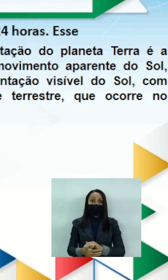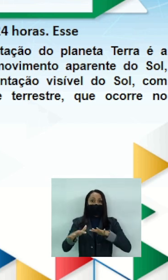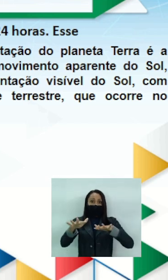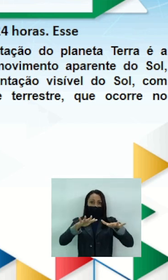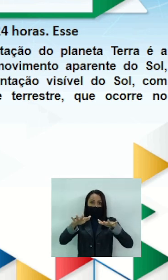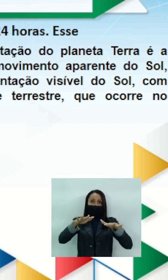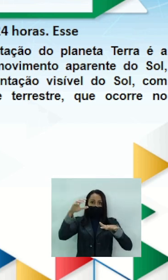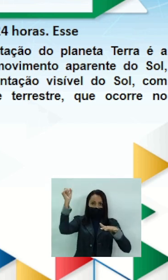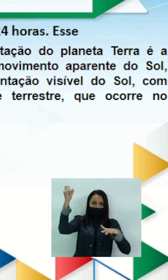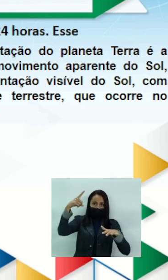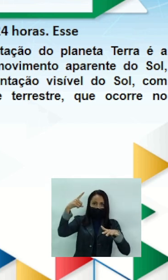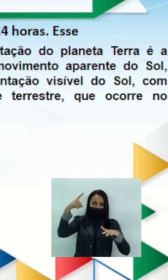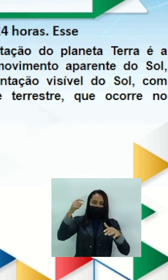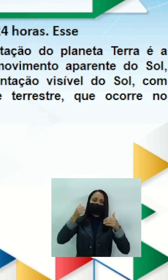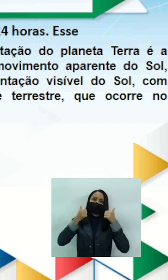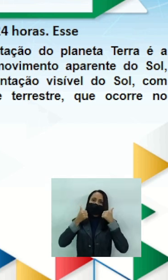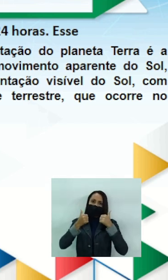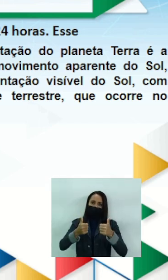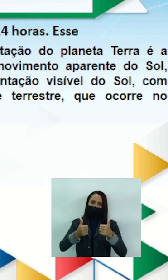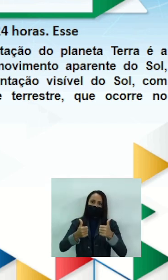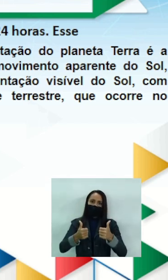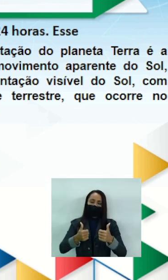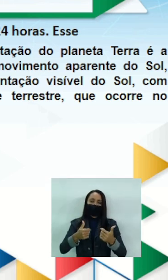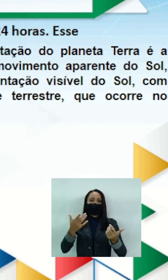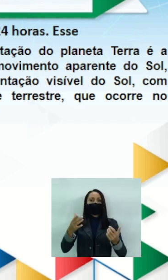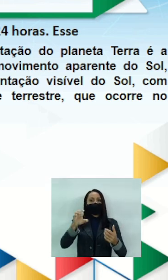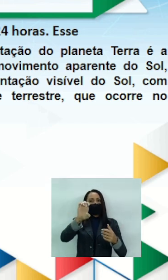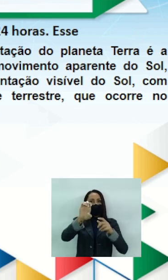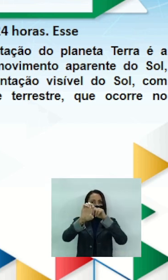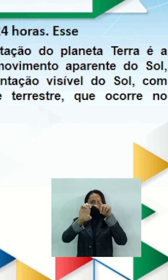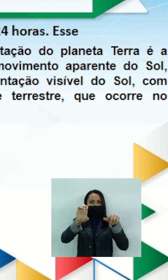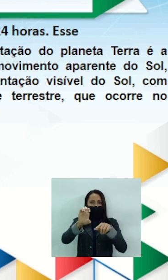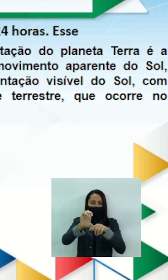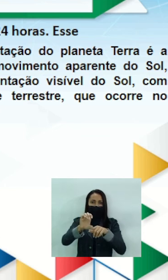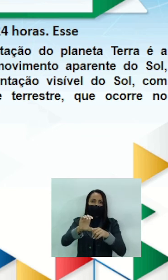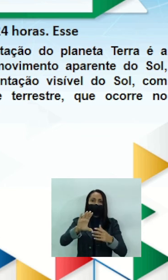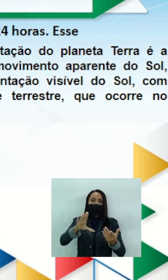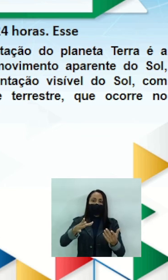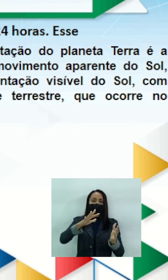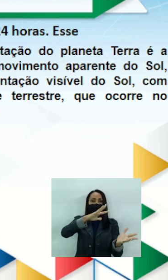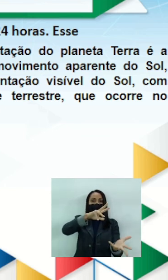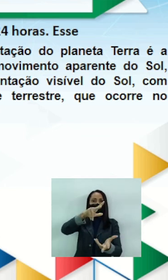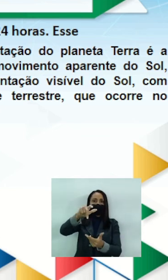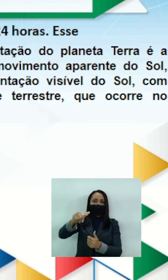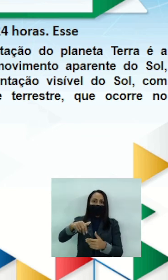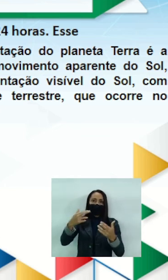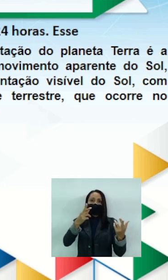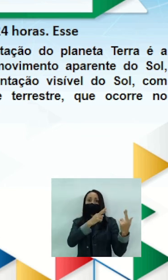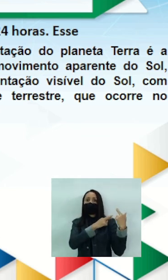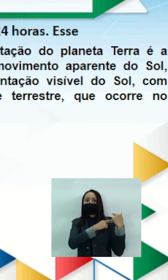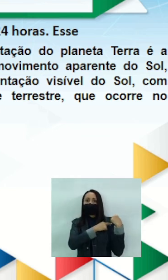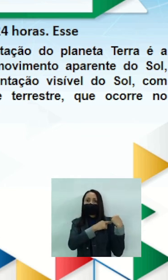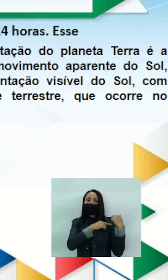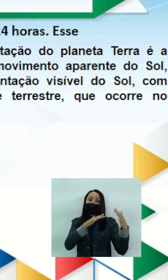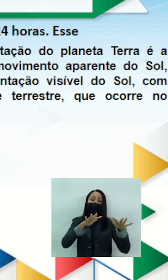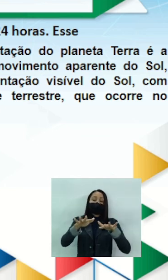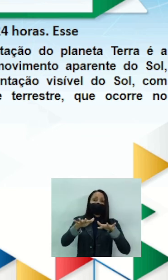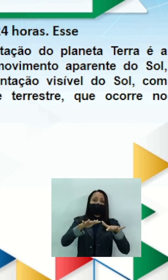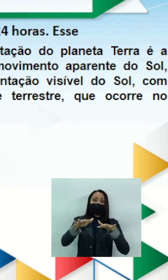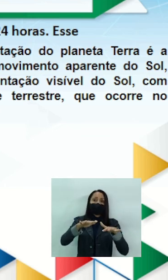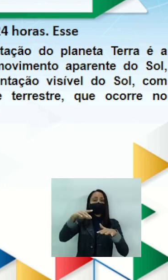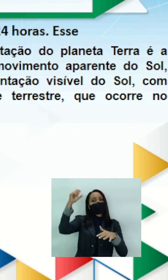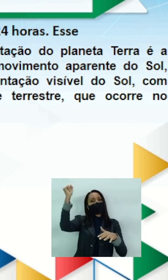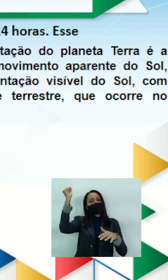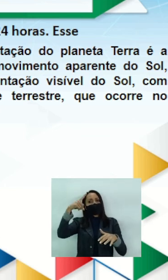Sol. Tá certo, pessoal? A alternativa letra E. A rotação do planeta Terra é responsável pelo movimento aparente